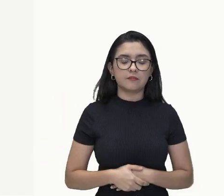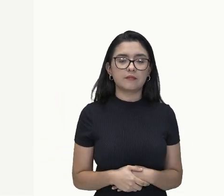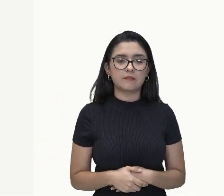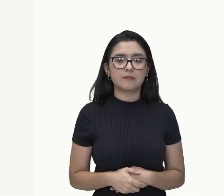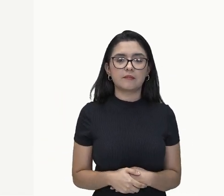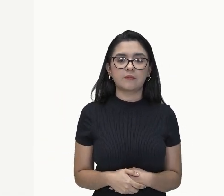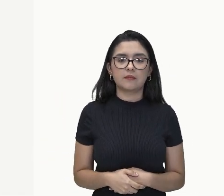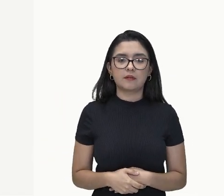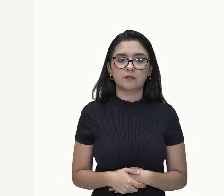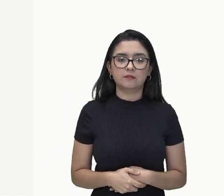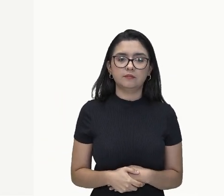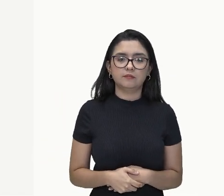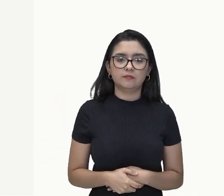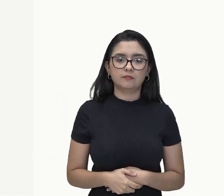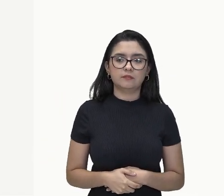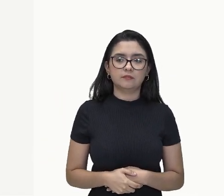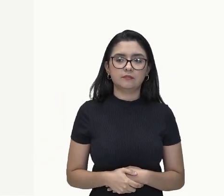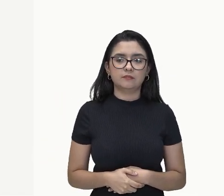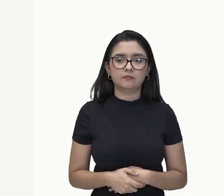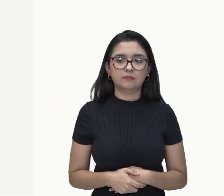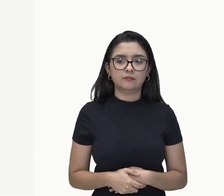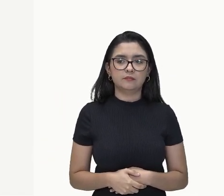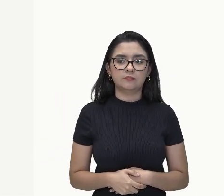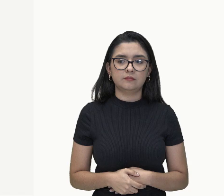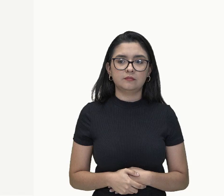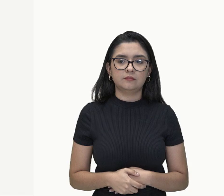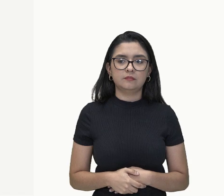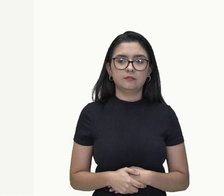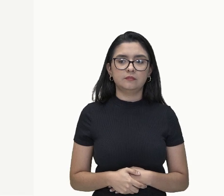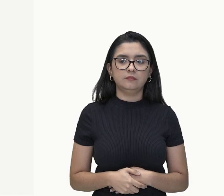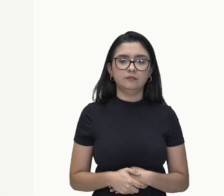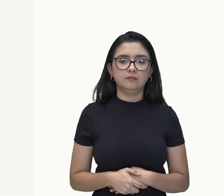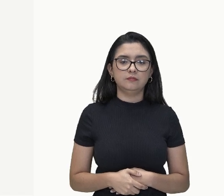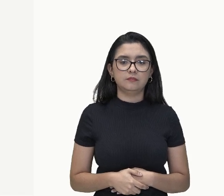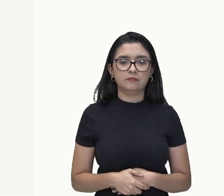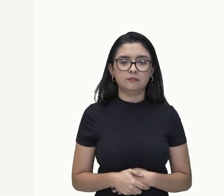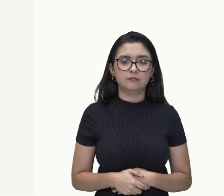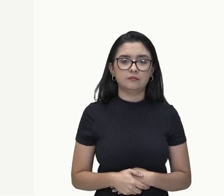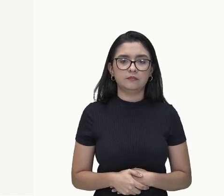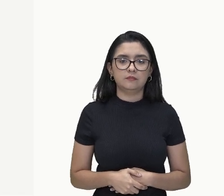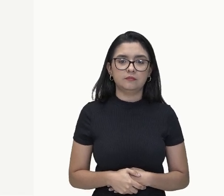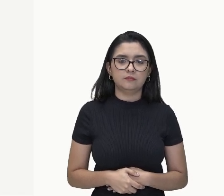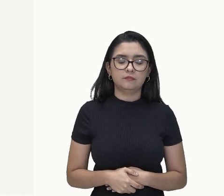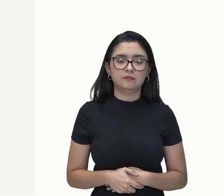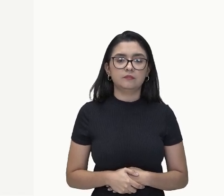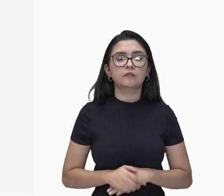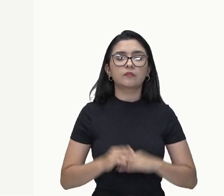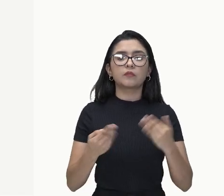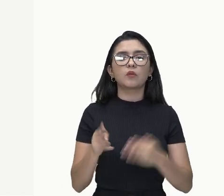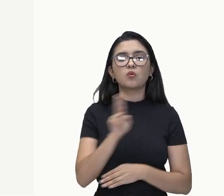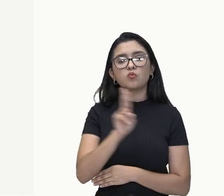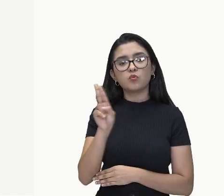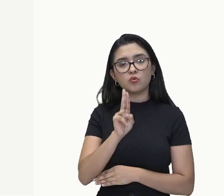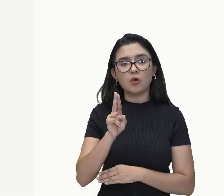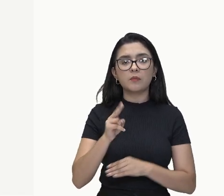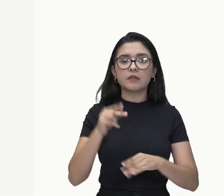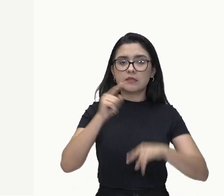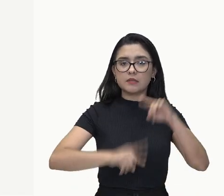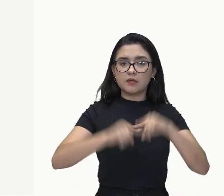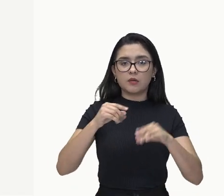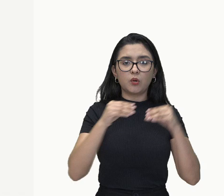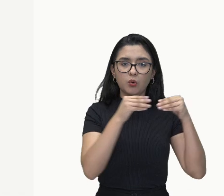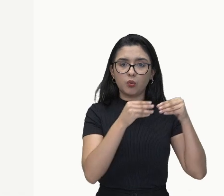la costumbre de tocar la zampoña. Exatamente. O nome desse instrumento musical